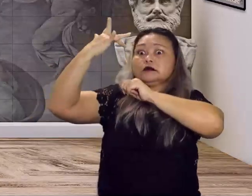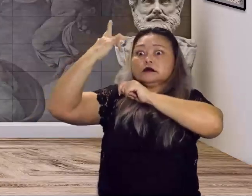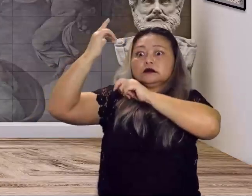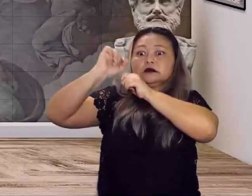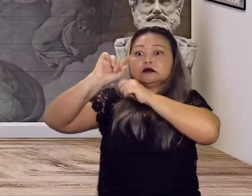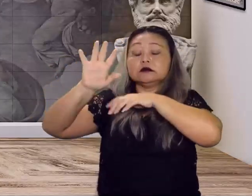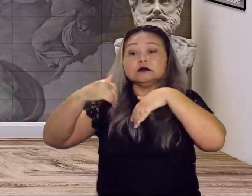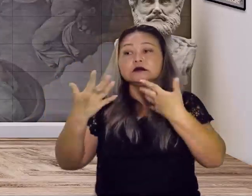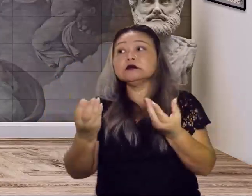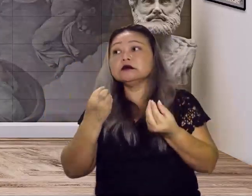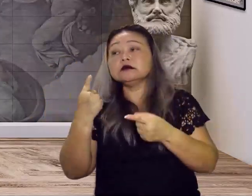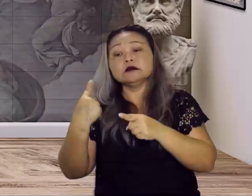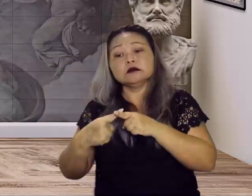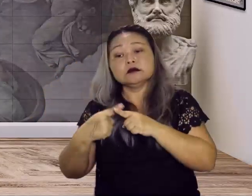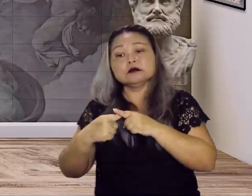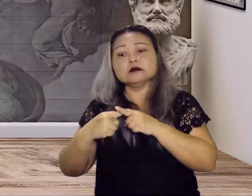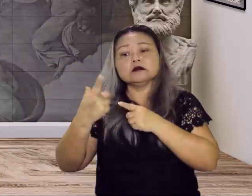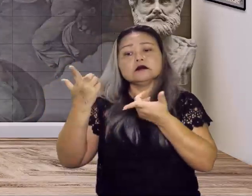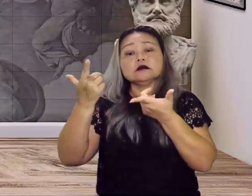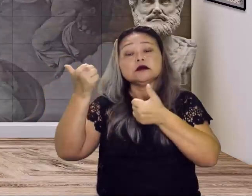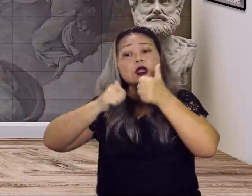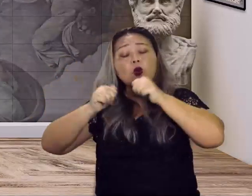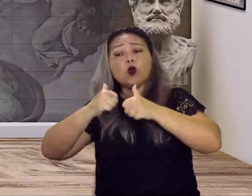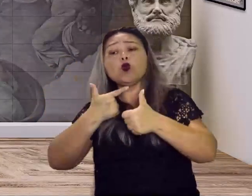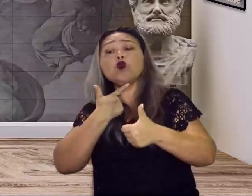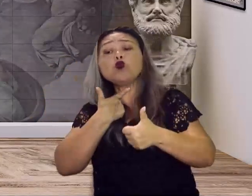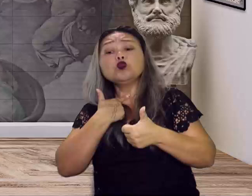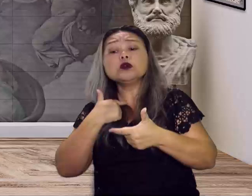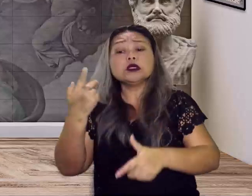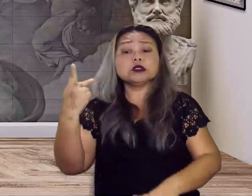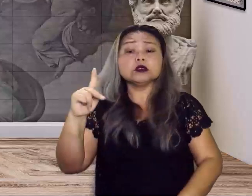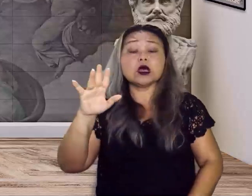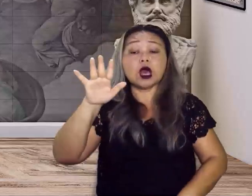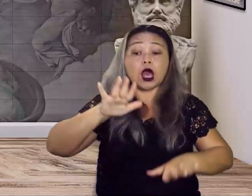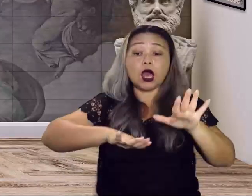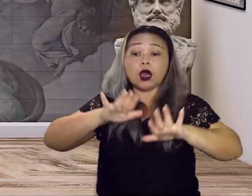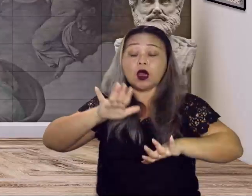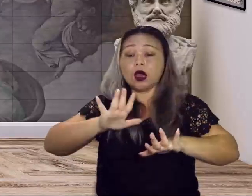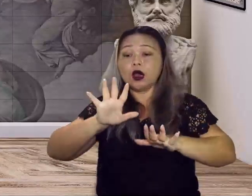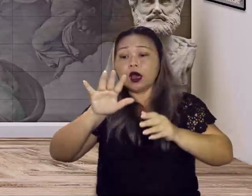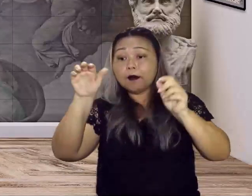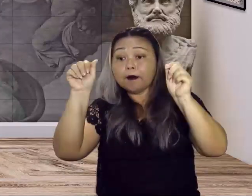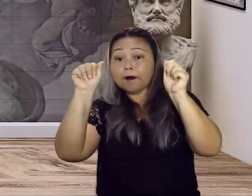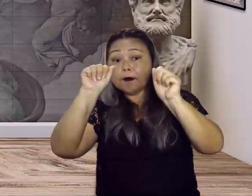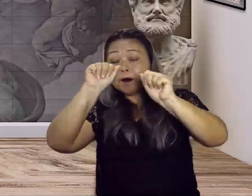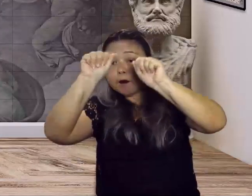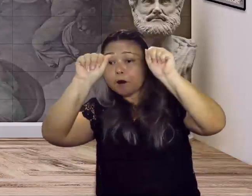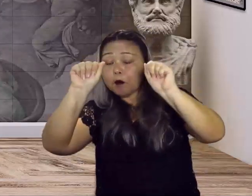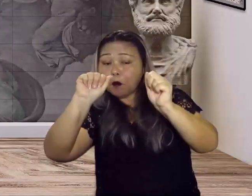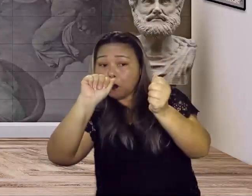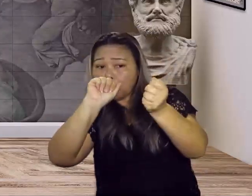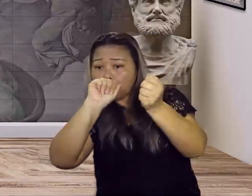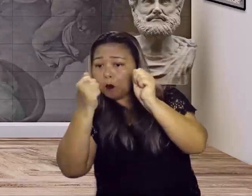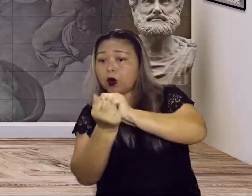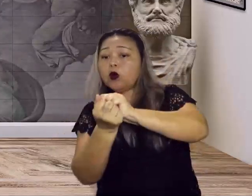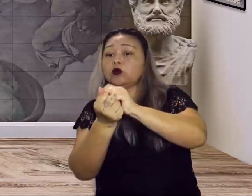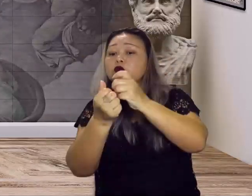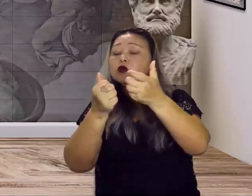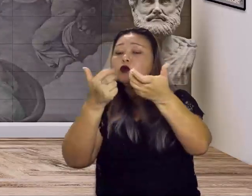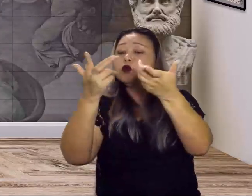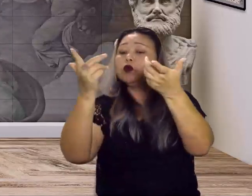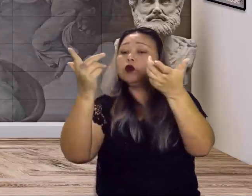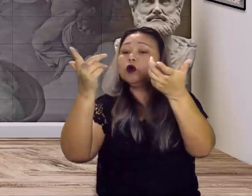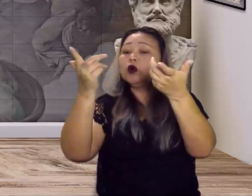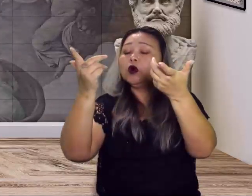Como assim? Porque ele vai analisar os seus desejos que nós temos. Às vezes eles moldam, as televisões